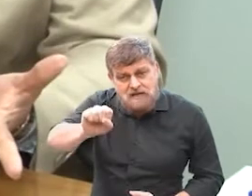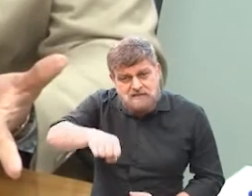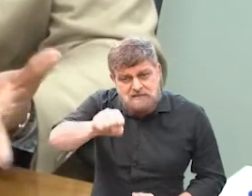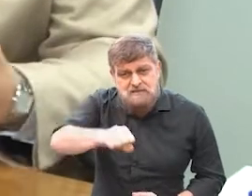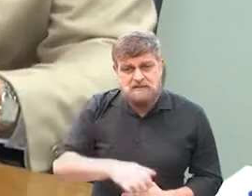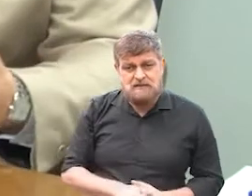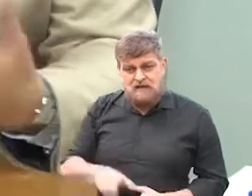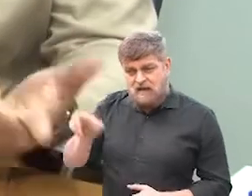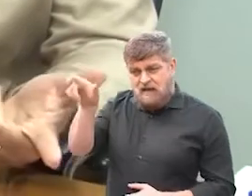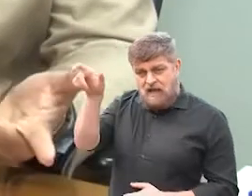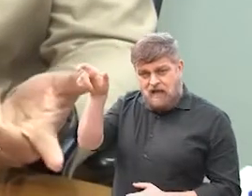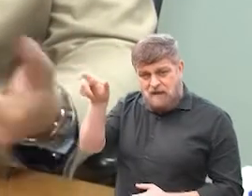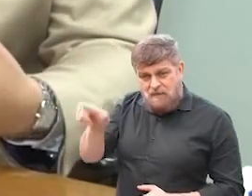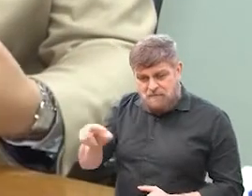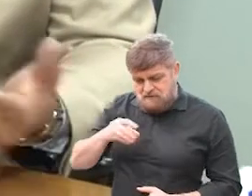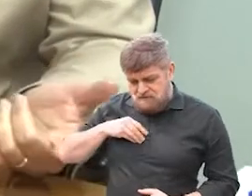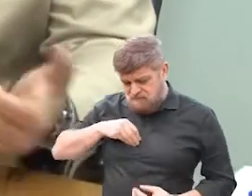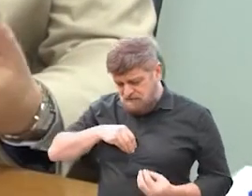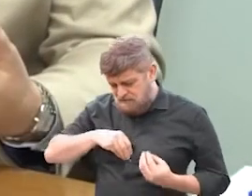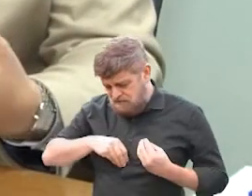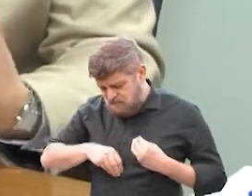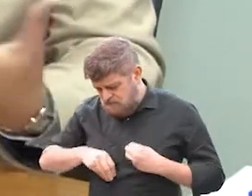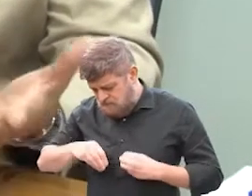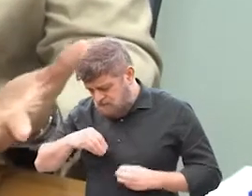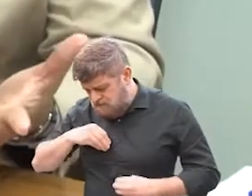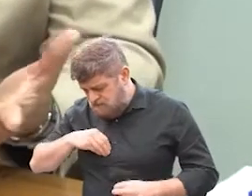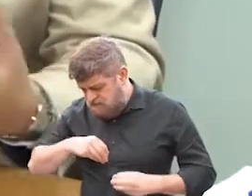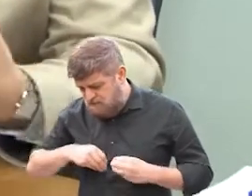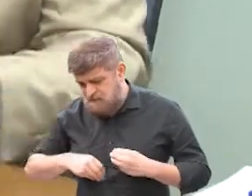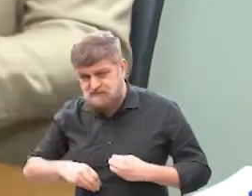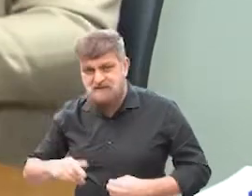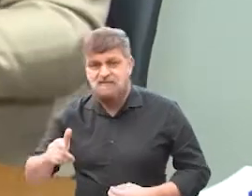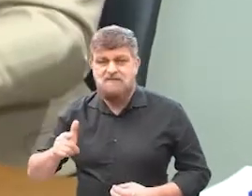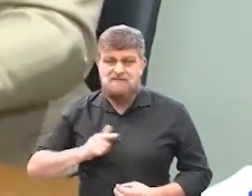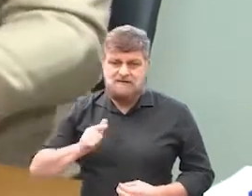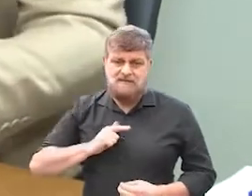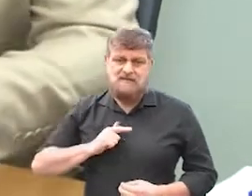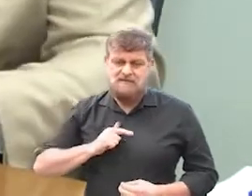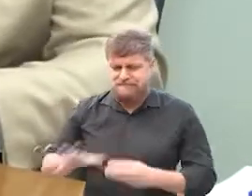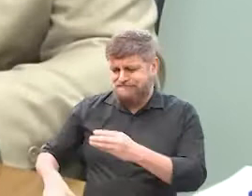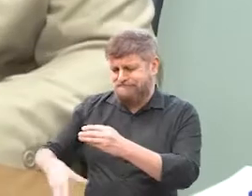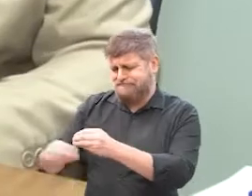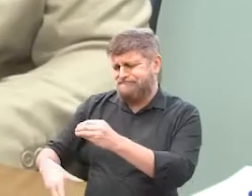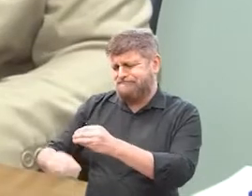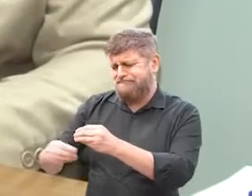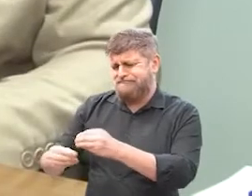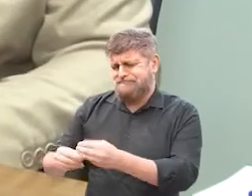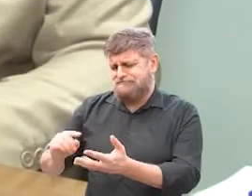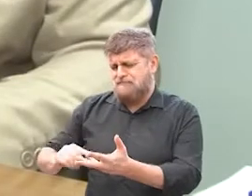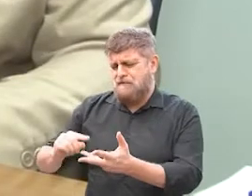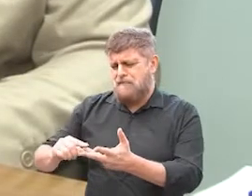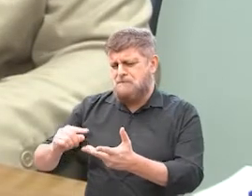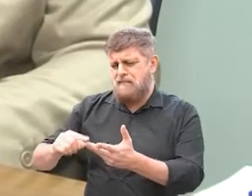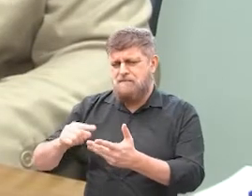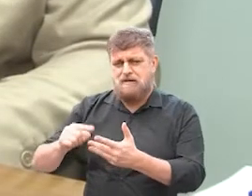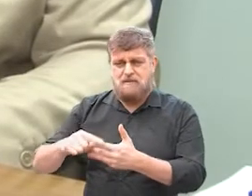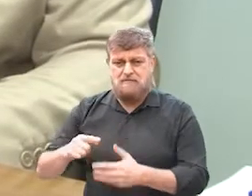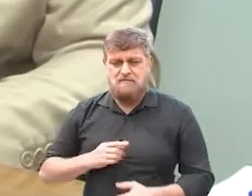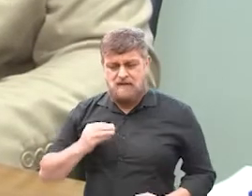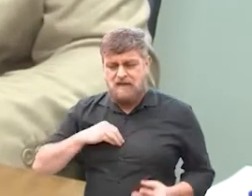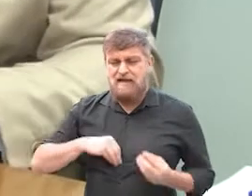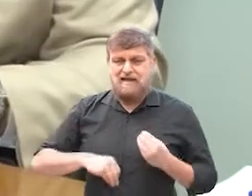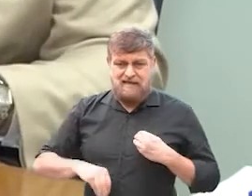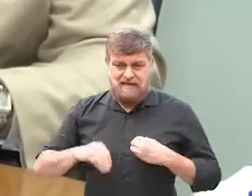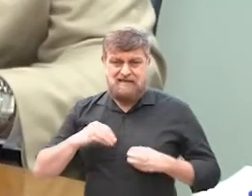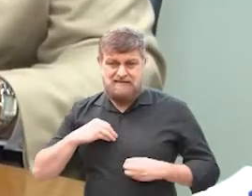vez uma pessoa dessas com depressão, etc., tendo que ser tratada, aí sim, né, tem outras complicações que a depressão